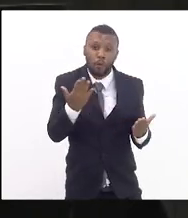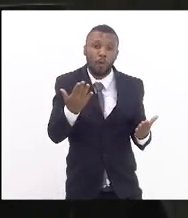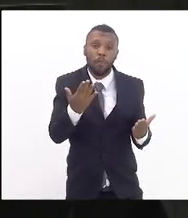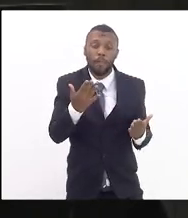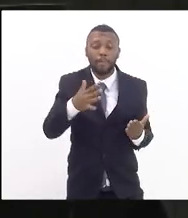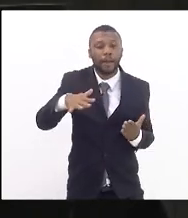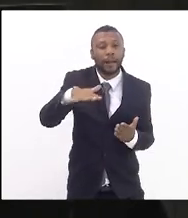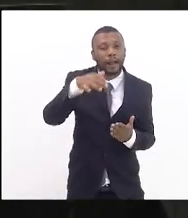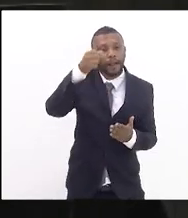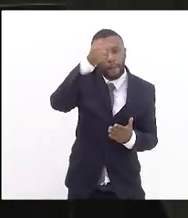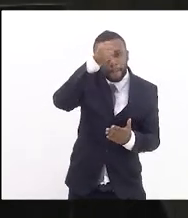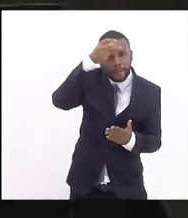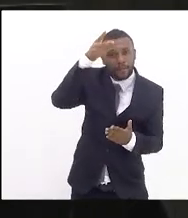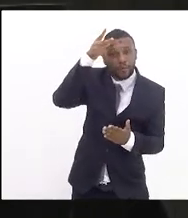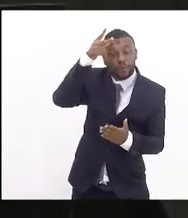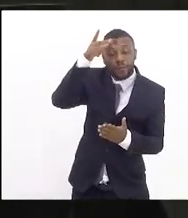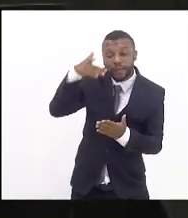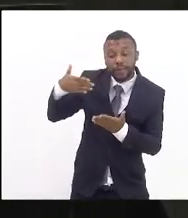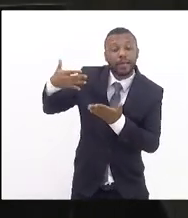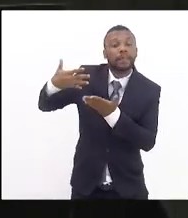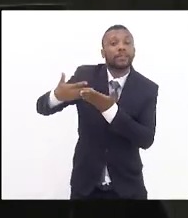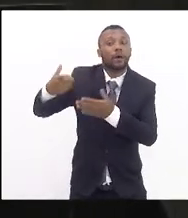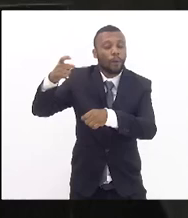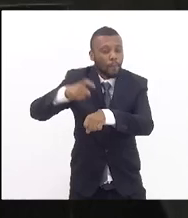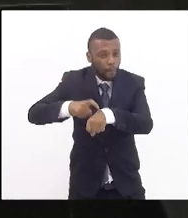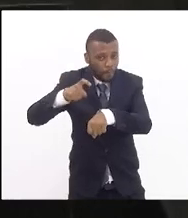prefeituras que, a essa altura do campeonato,